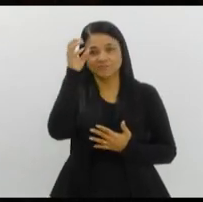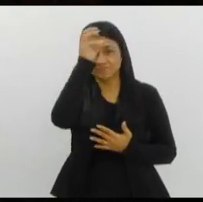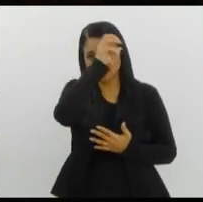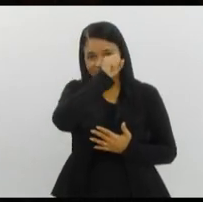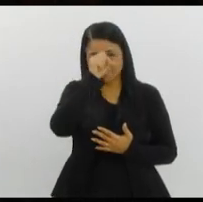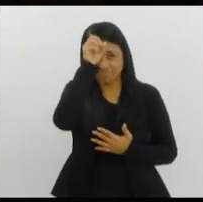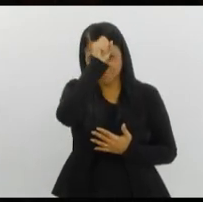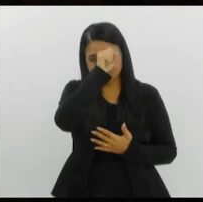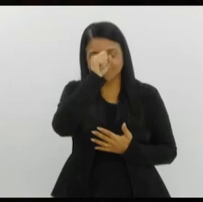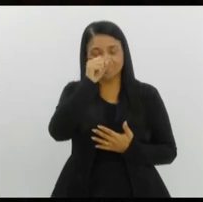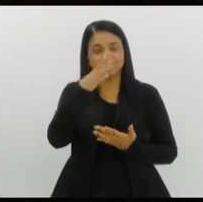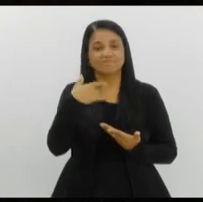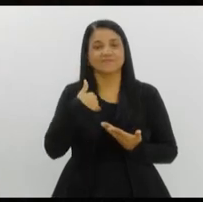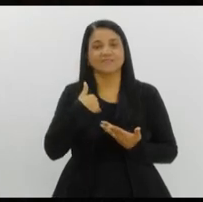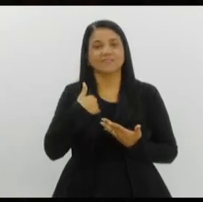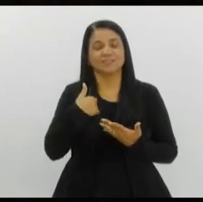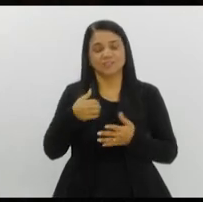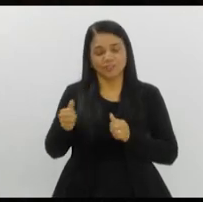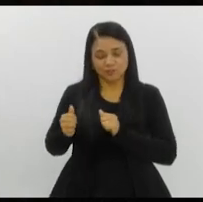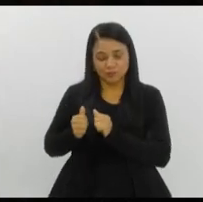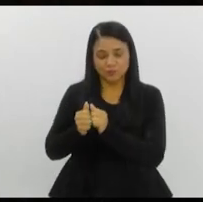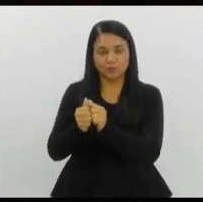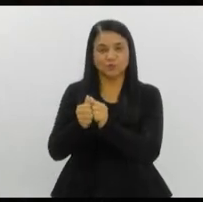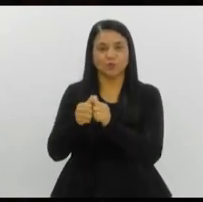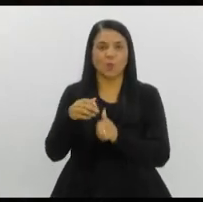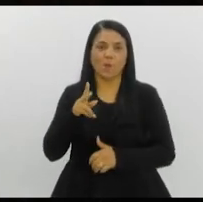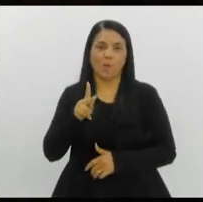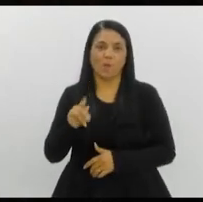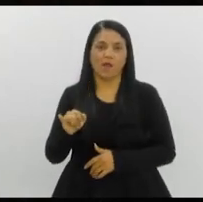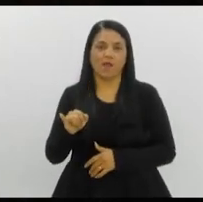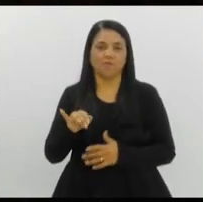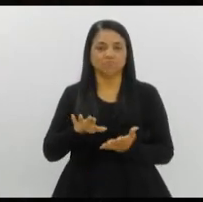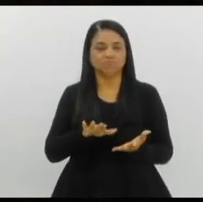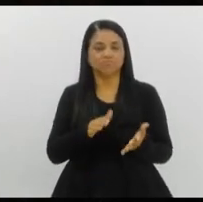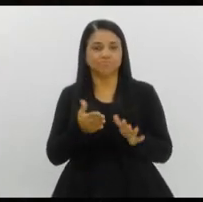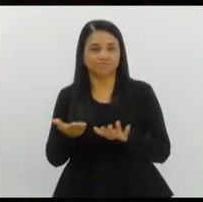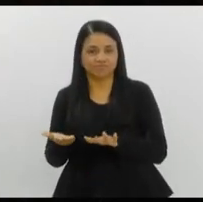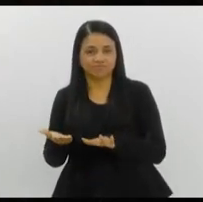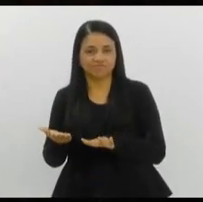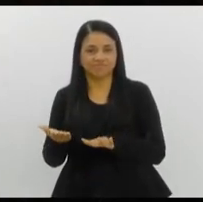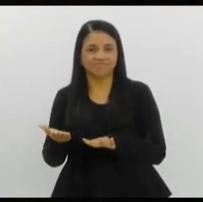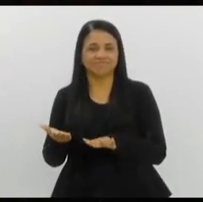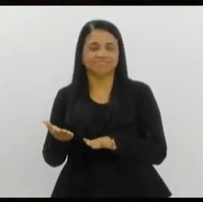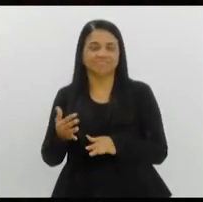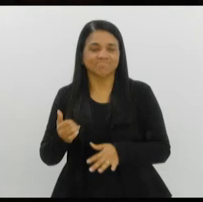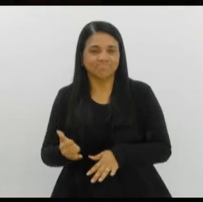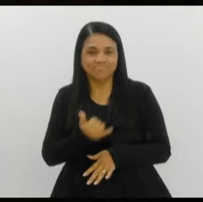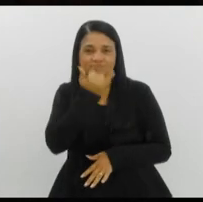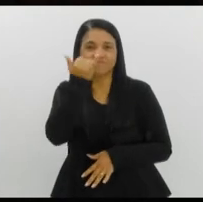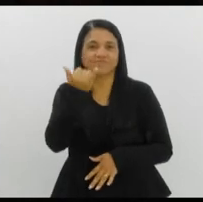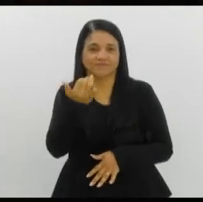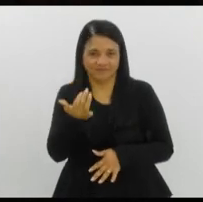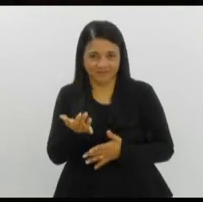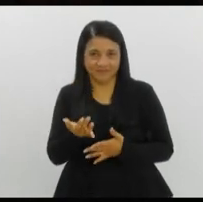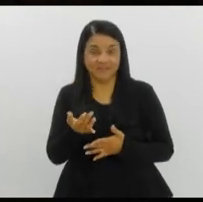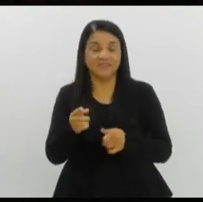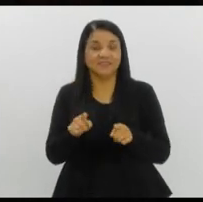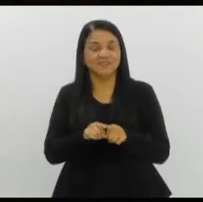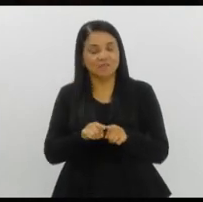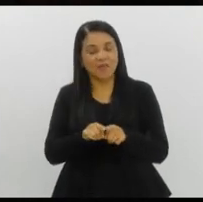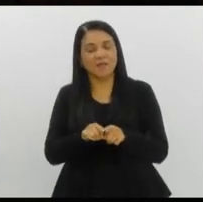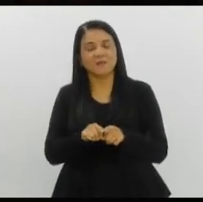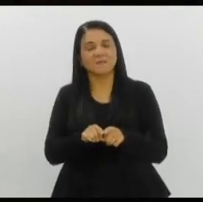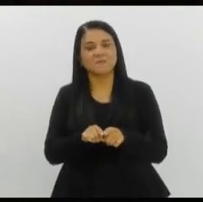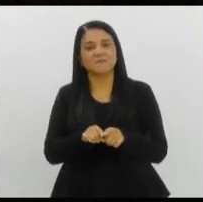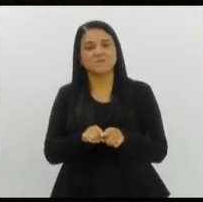aprendizado que eu adquiri ao lado do meu pai, que também partiu de modo precoce, de modo inesperado e deixando